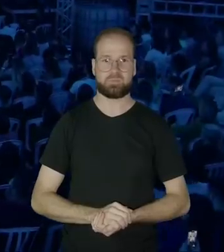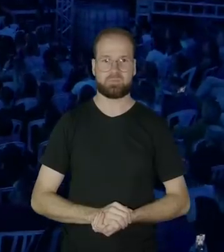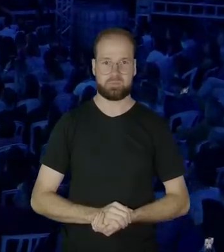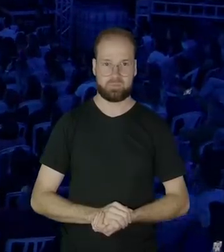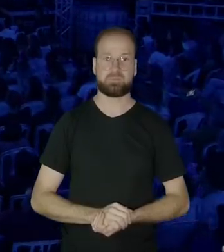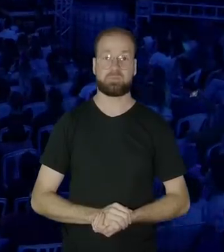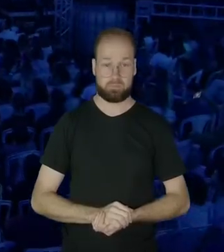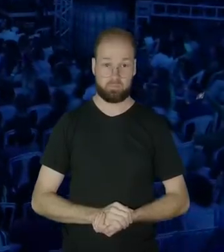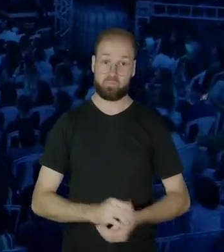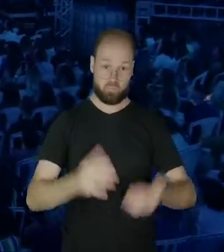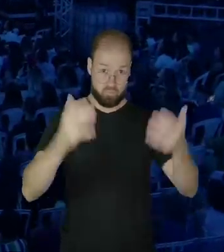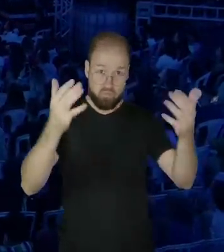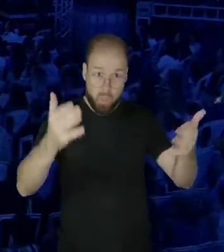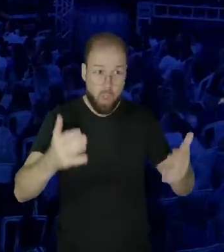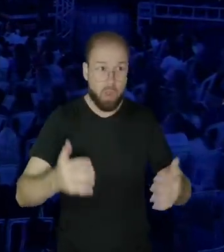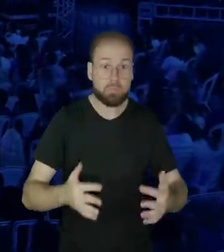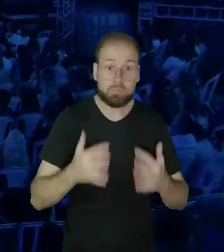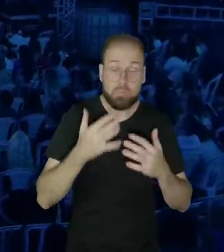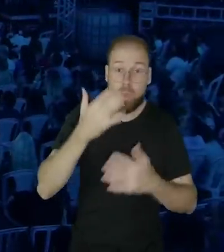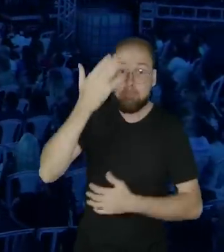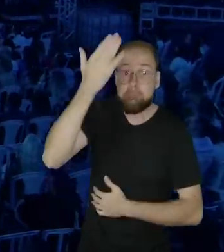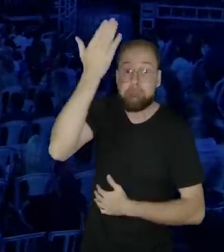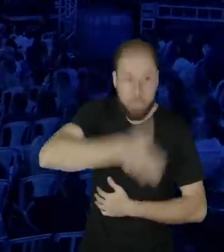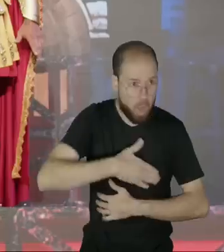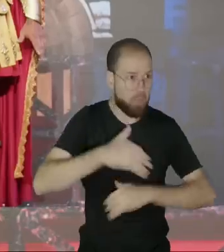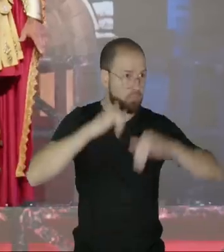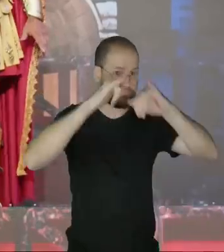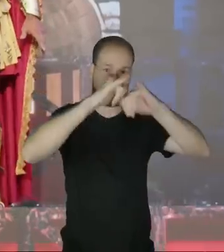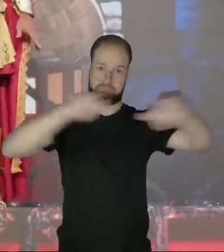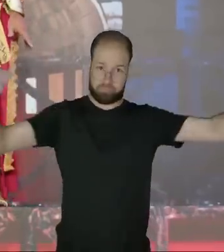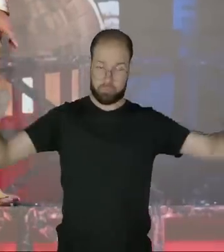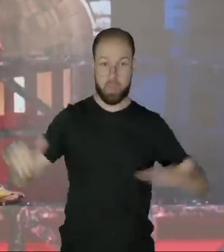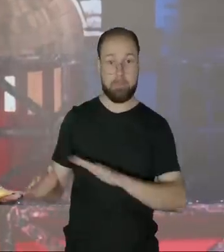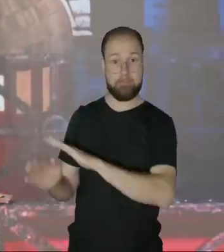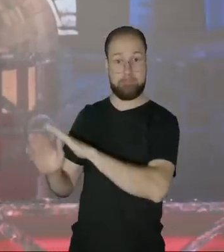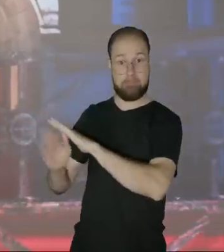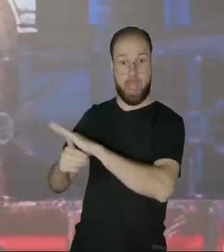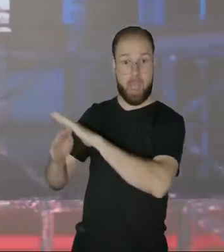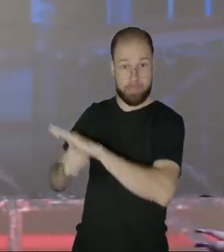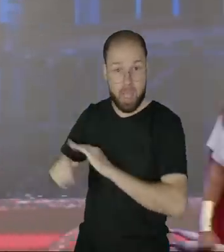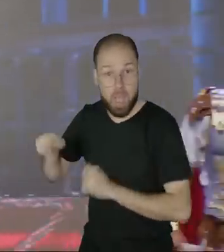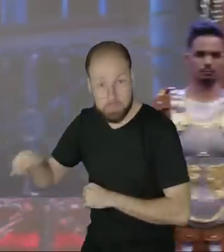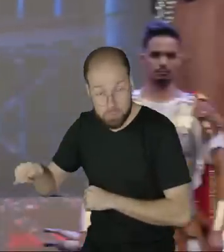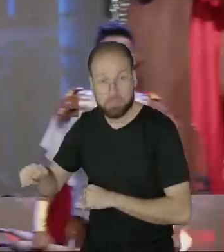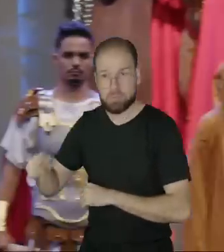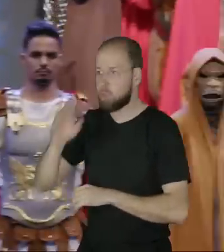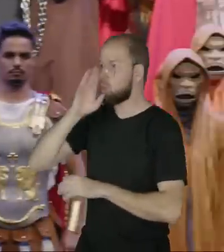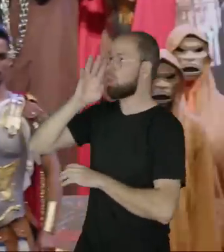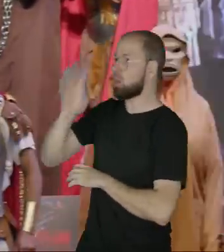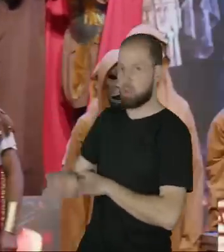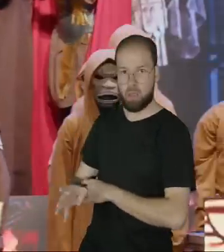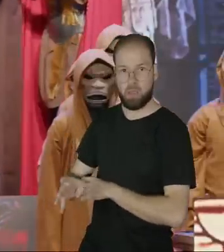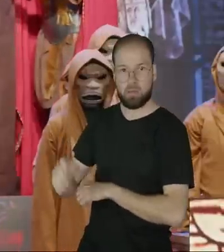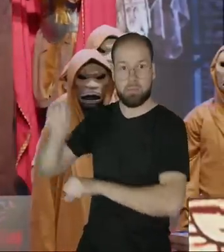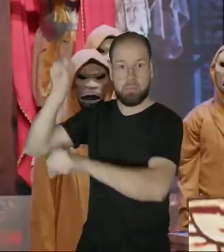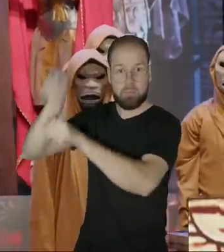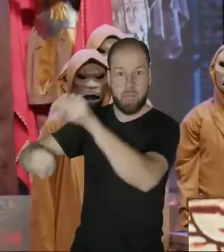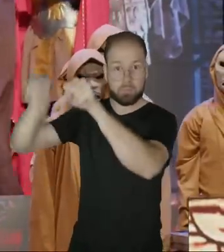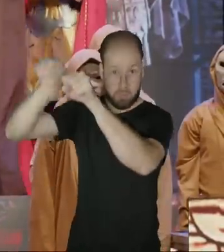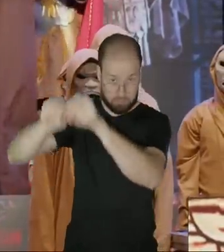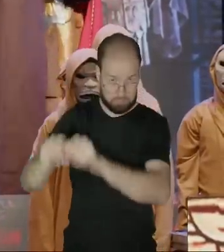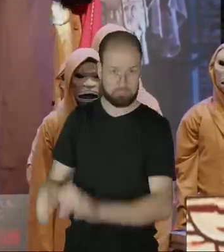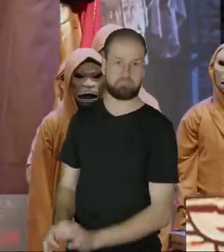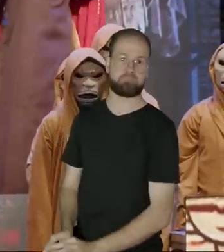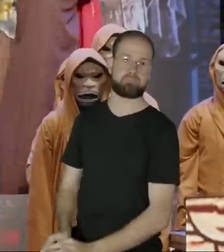Que fique registrado, Barrabás, acusado de assassinato, é